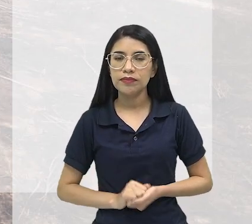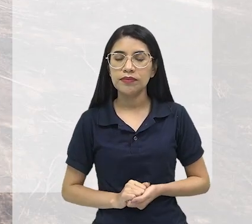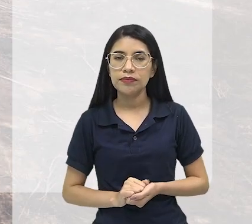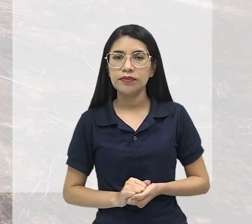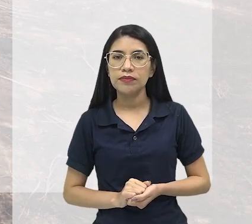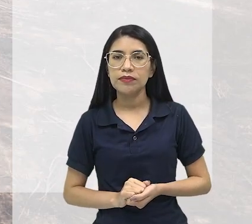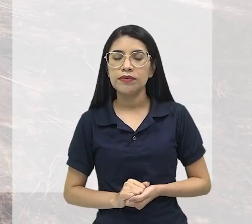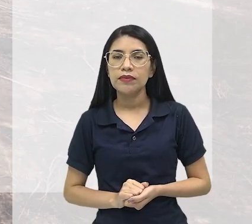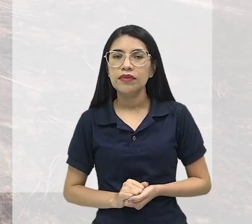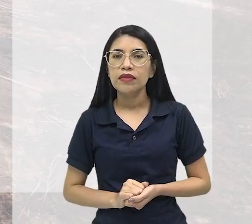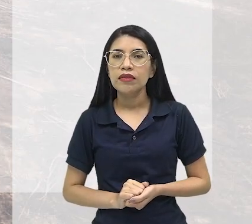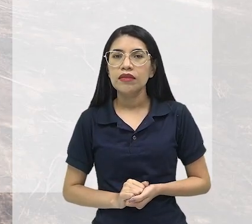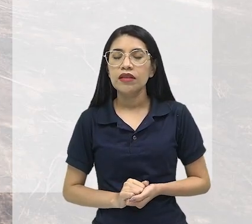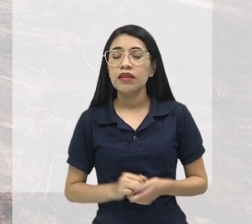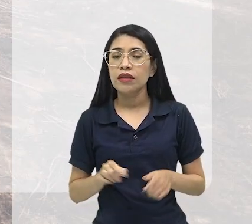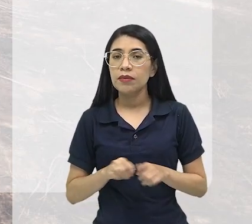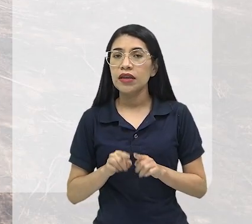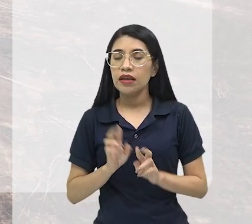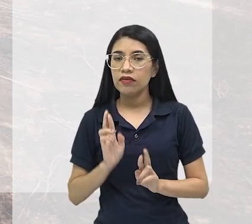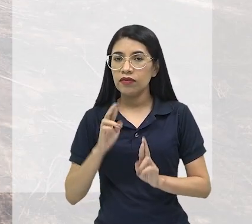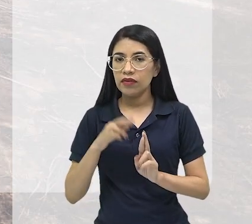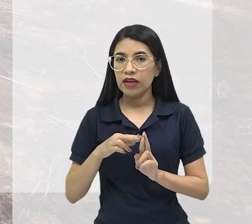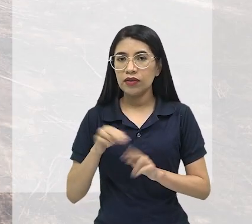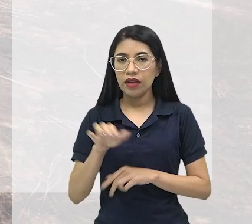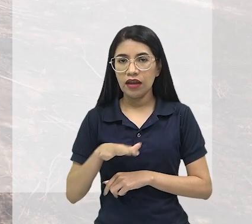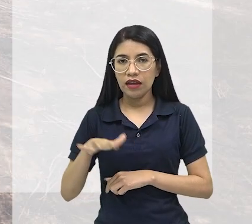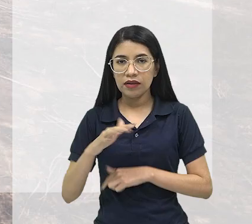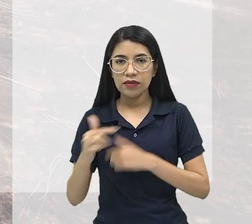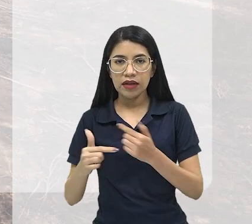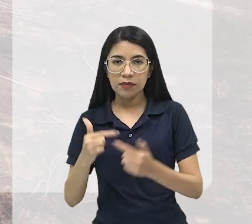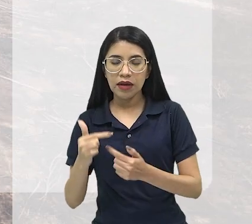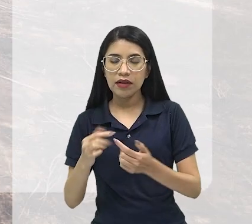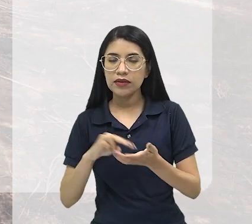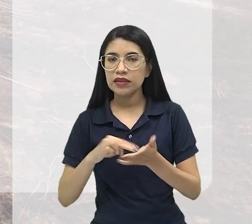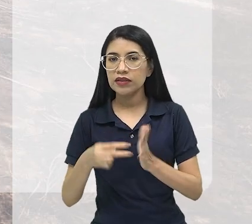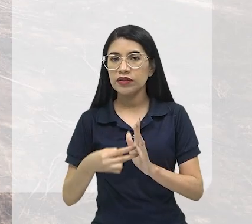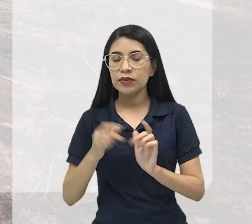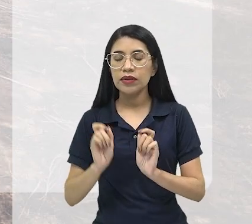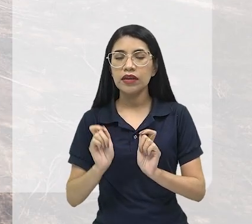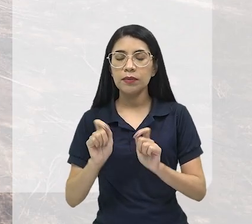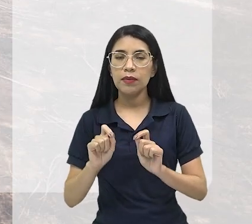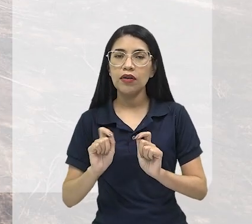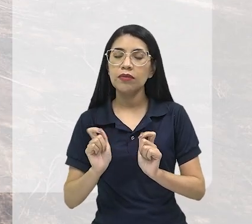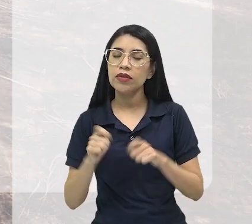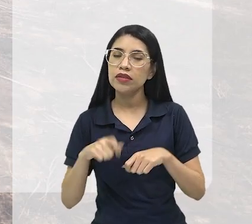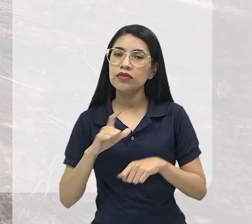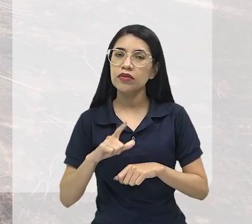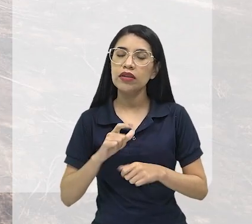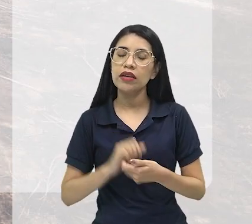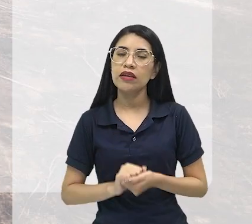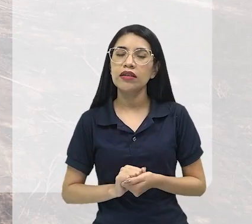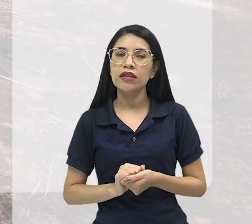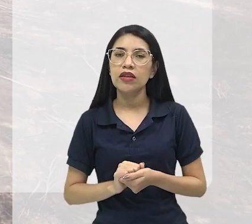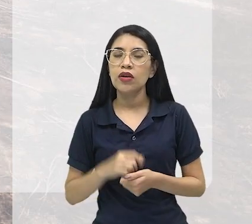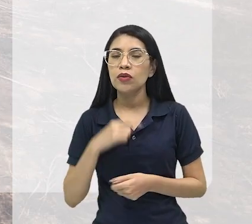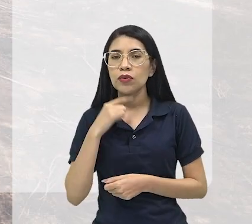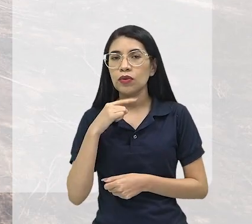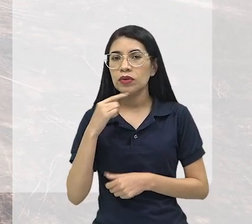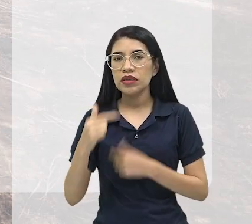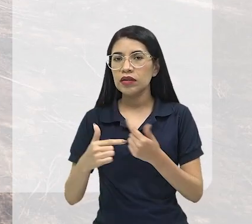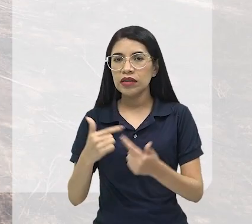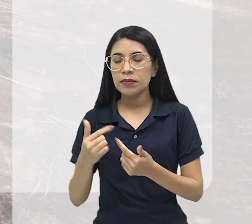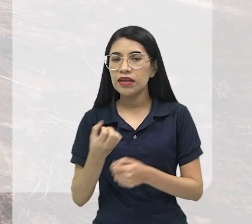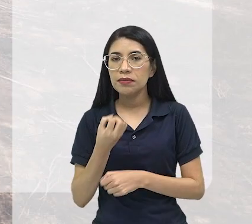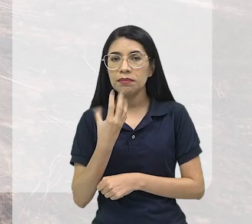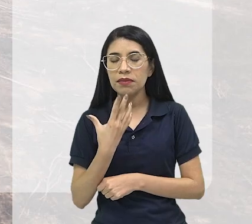em precarização do trabalho, nós estamos dizendo que o trabalho cada vez mais pode atingir níveis insustentáveis de